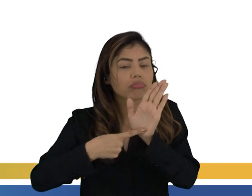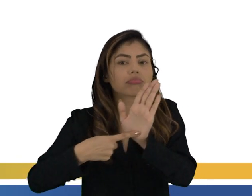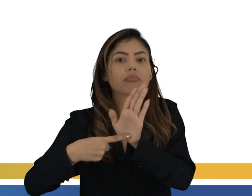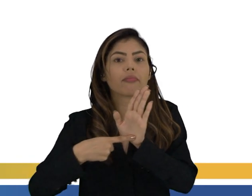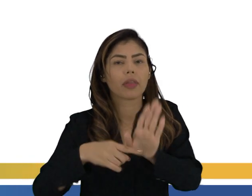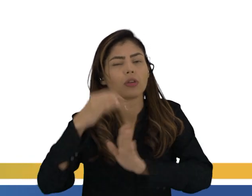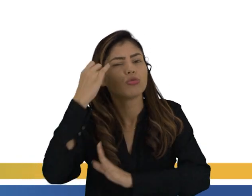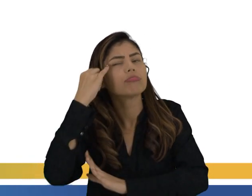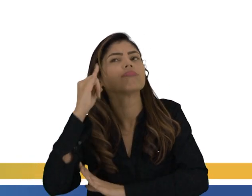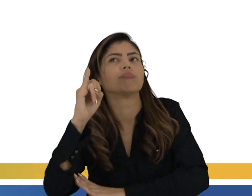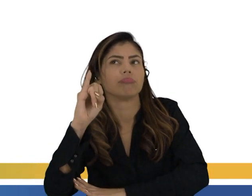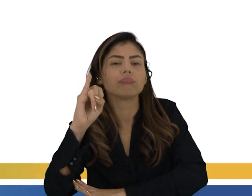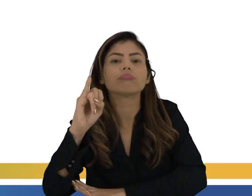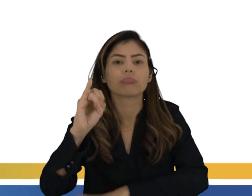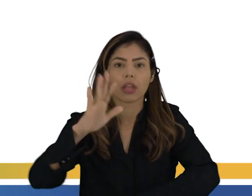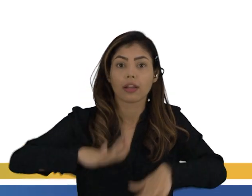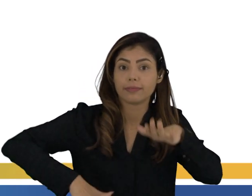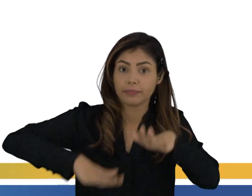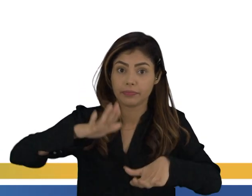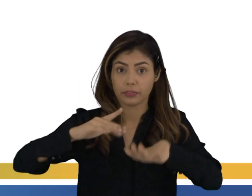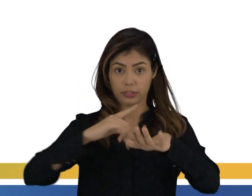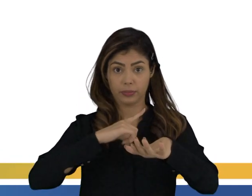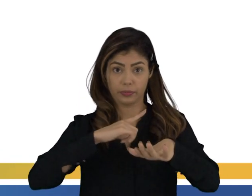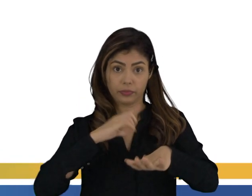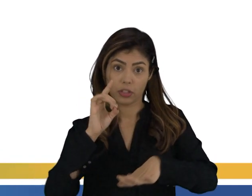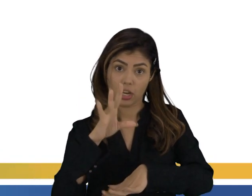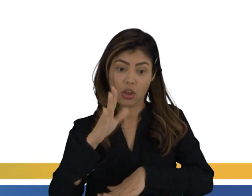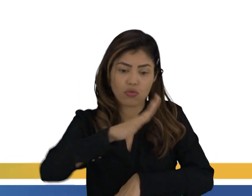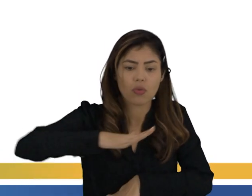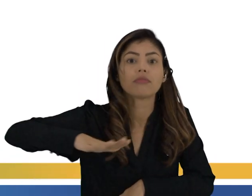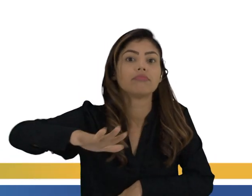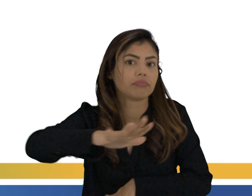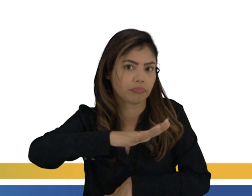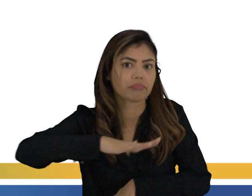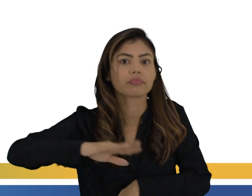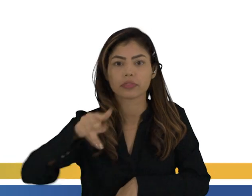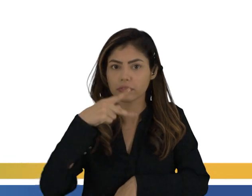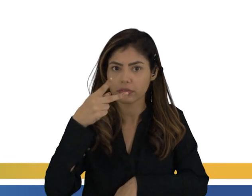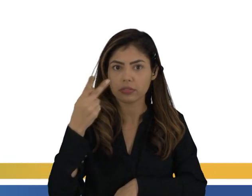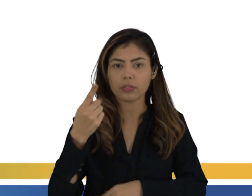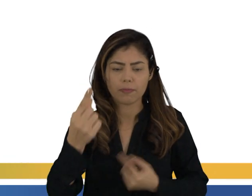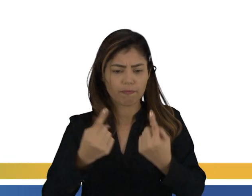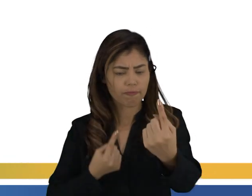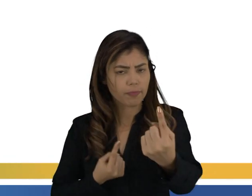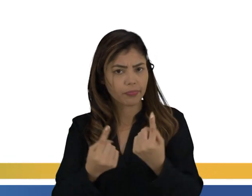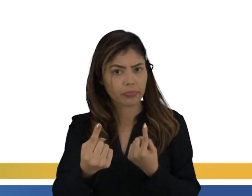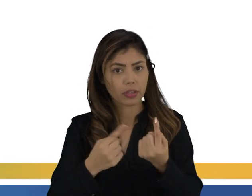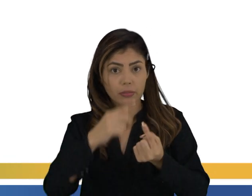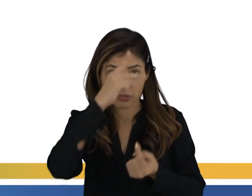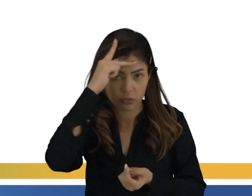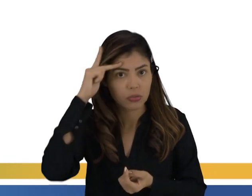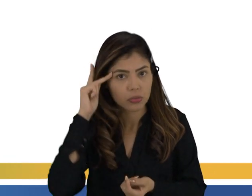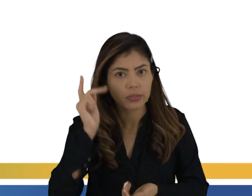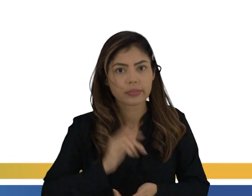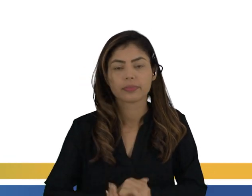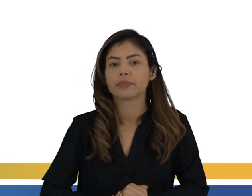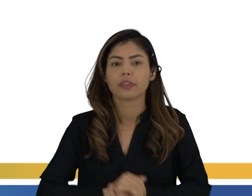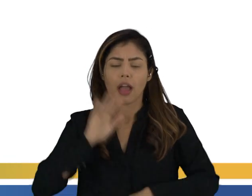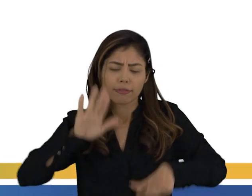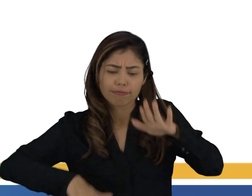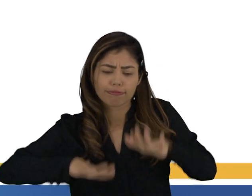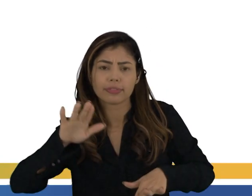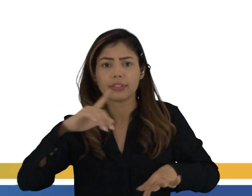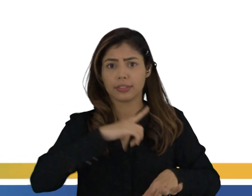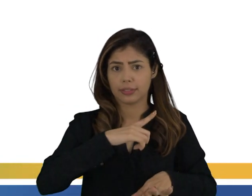sua ideia, e às vezes você tem grafites sociais falando das relações entre as pessoas, às vezes